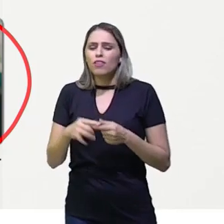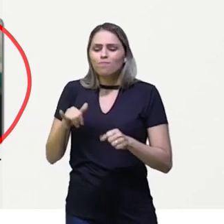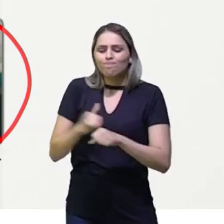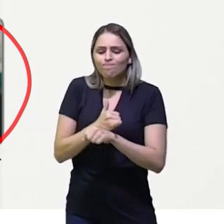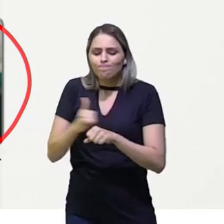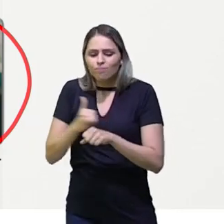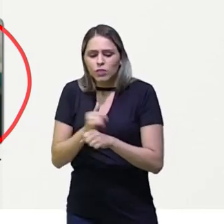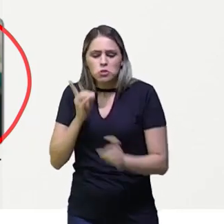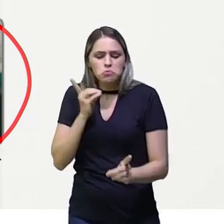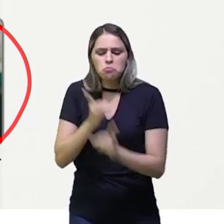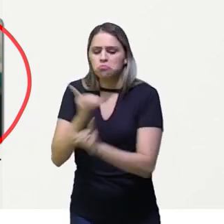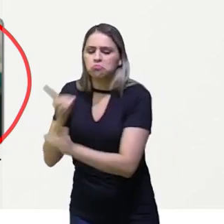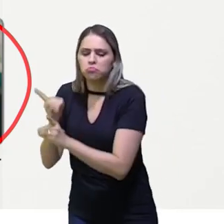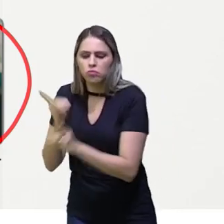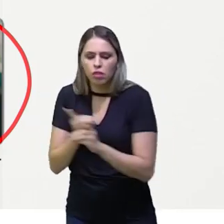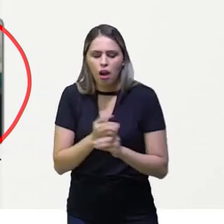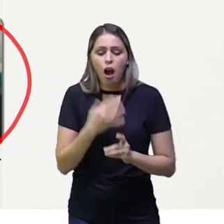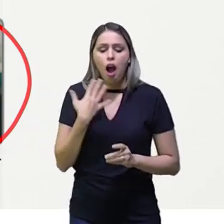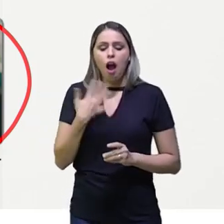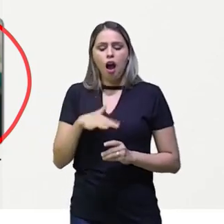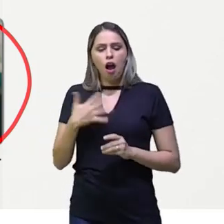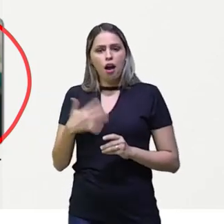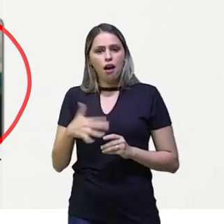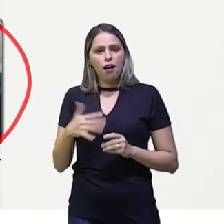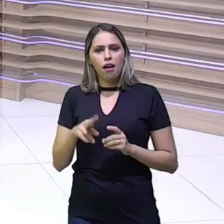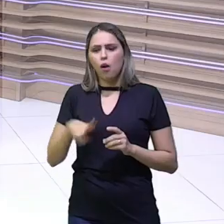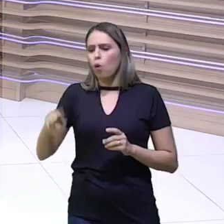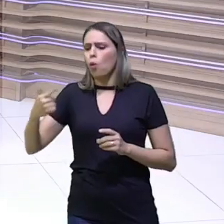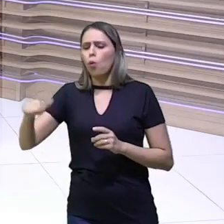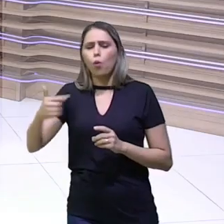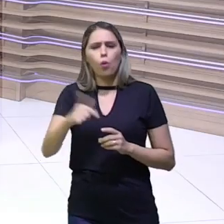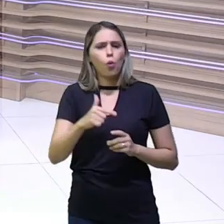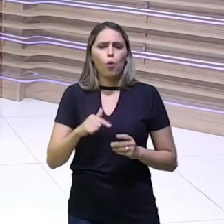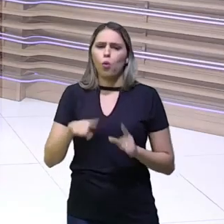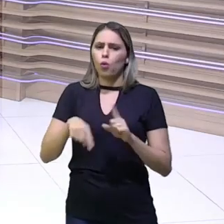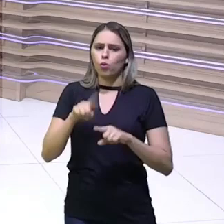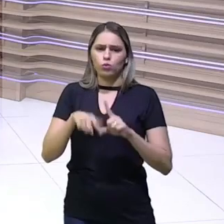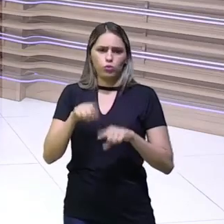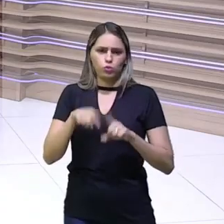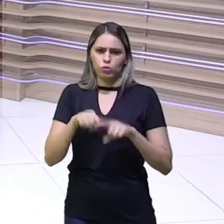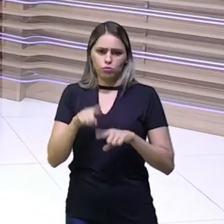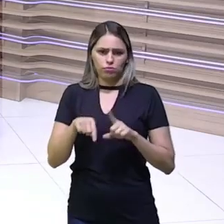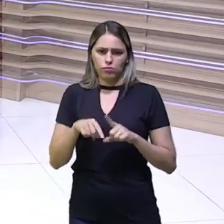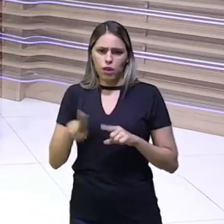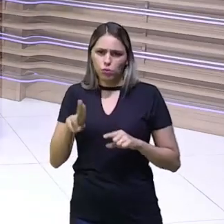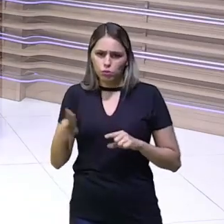descobrindo novas maneiras de usar as medidas.